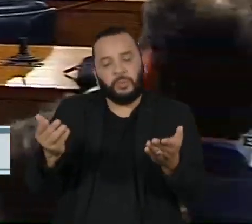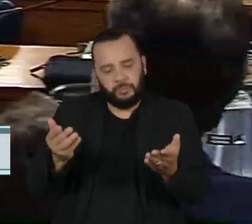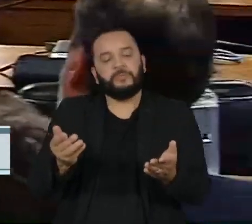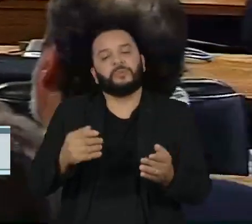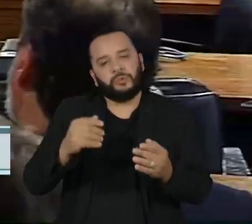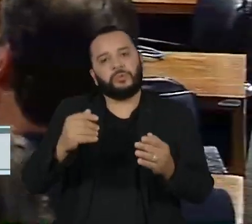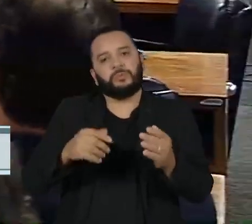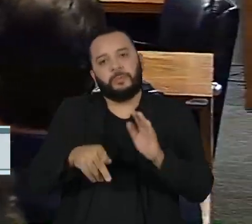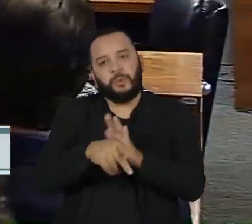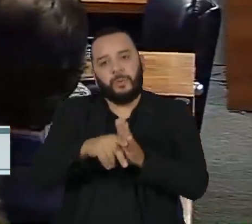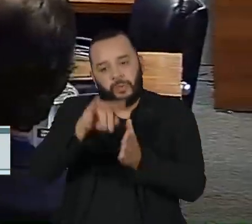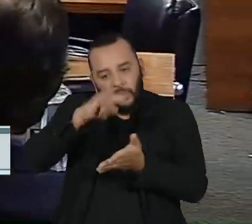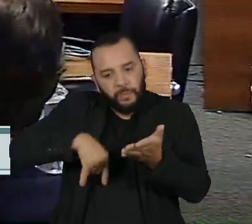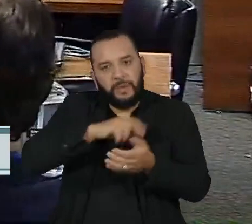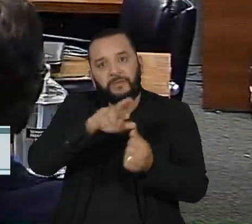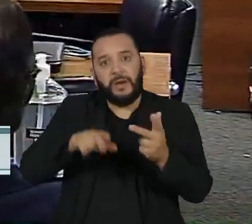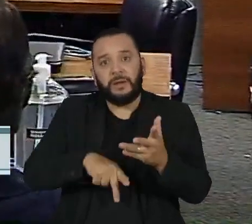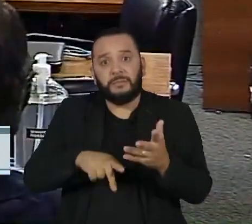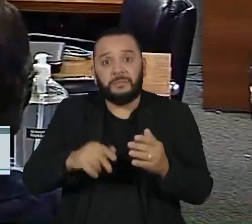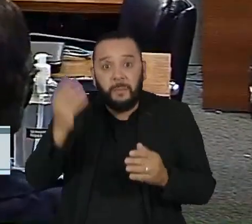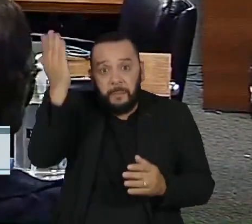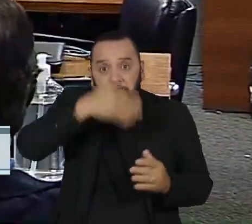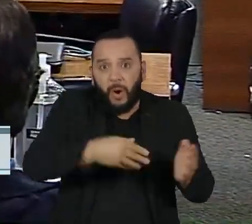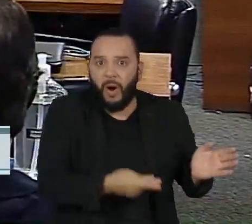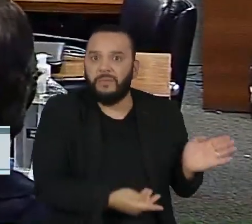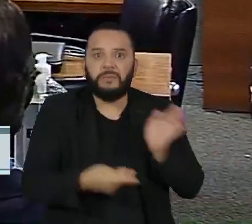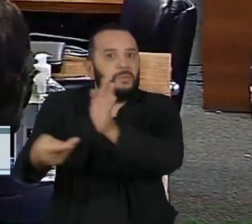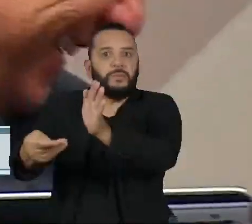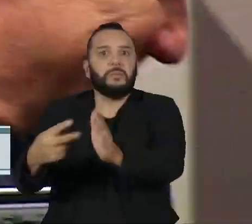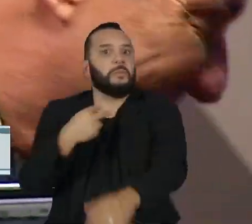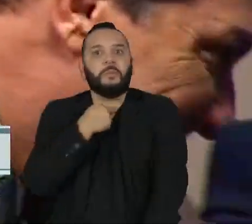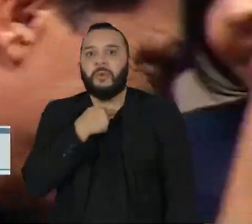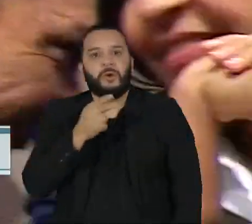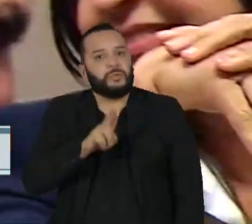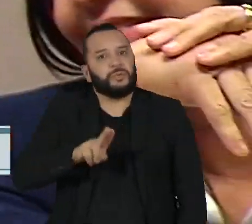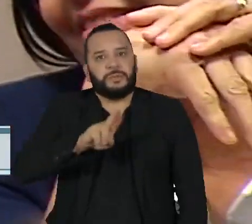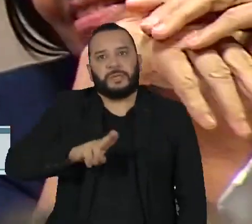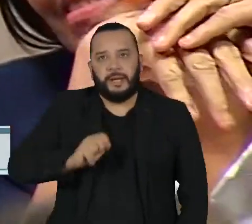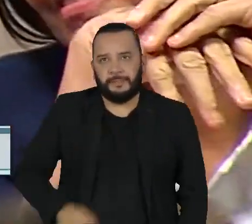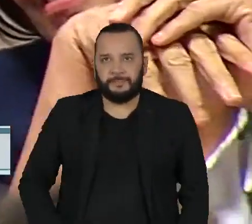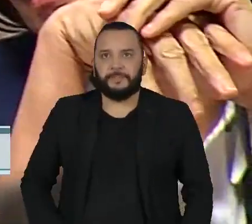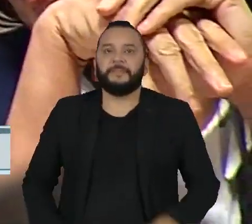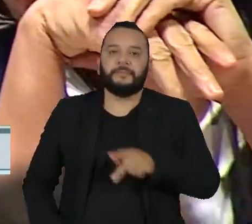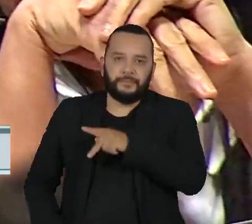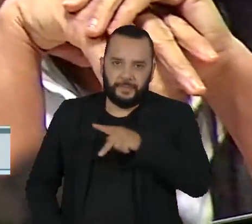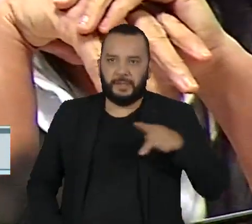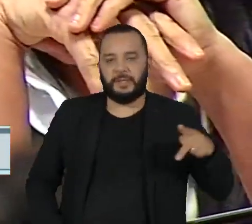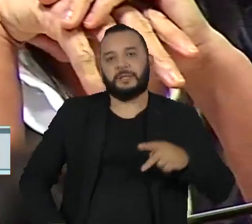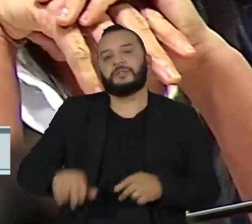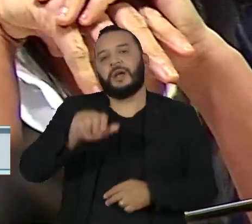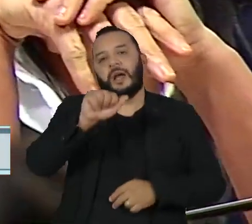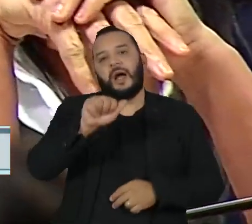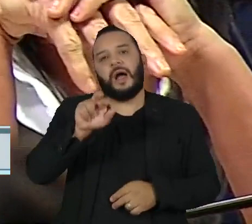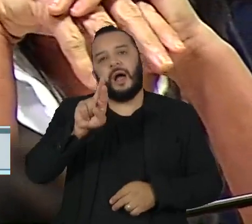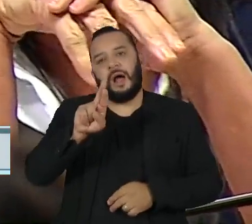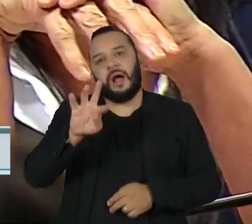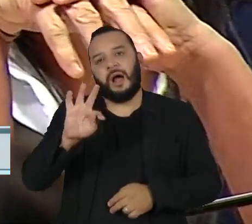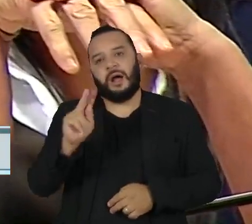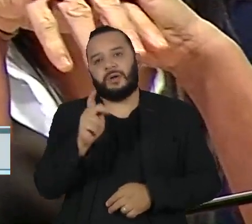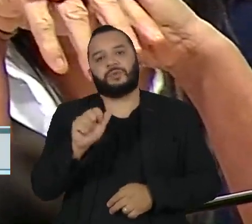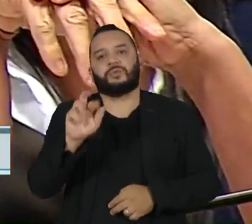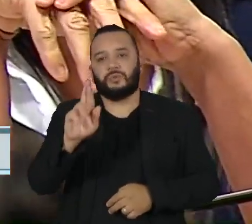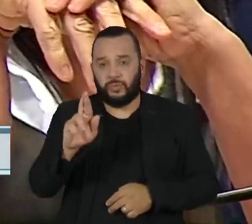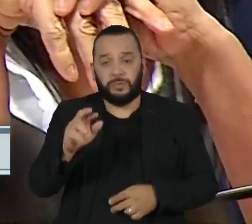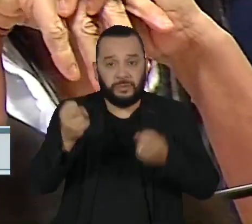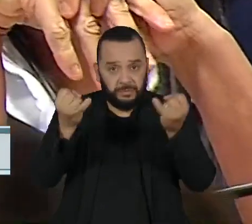prova revelada no relatório final da cpmi o presidente da cpmi Arthur Maia determinou